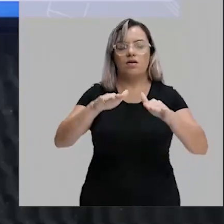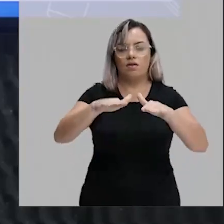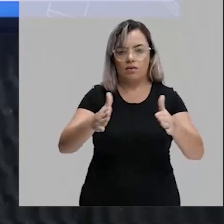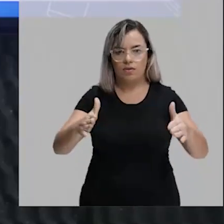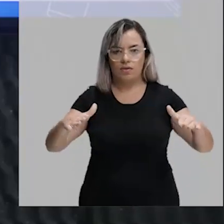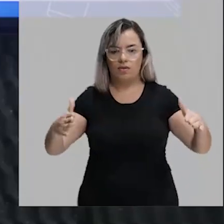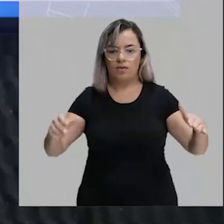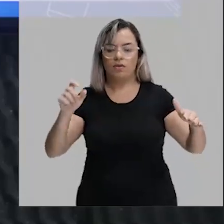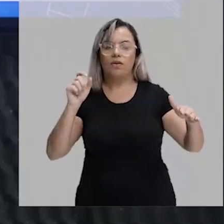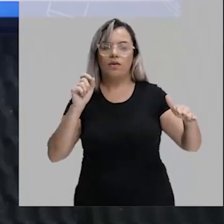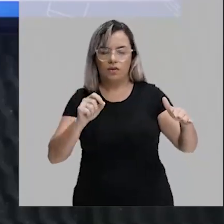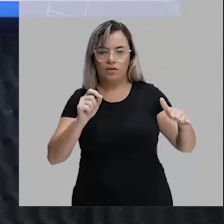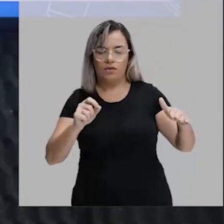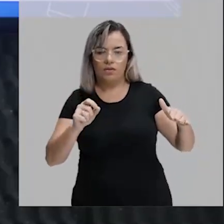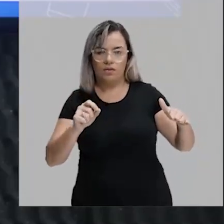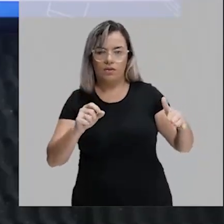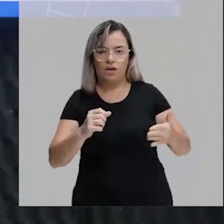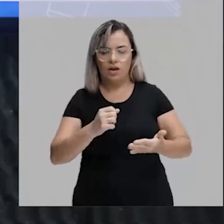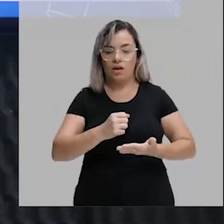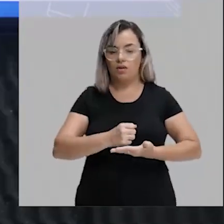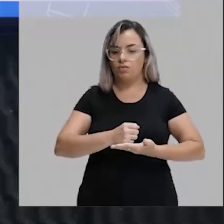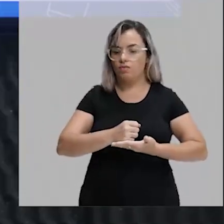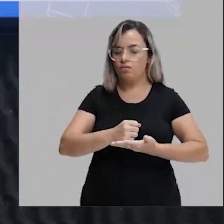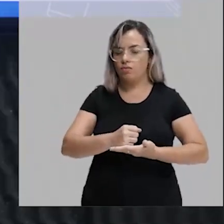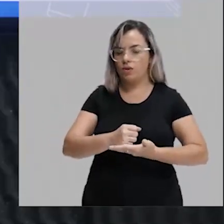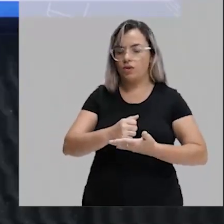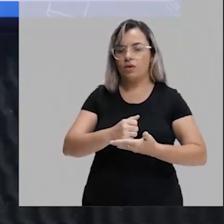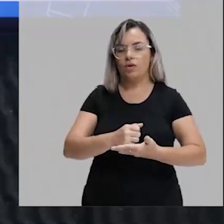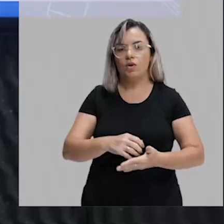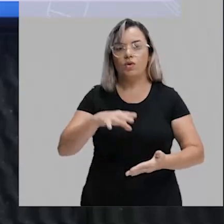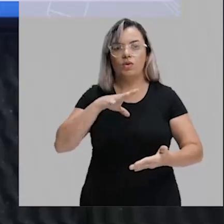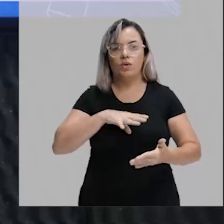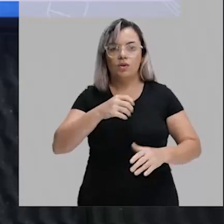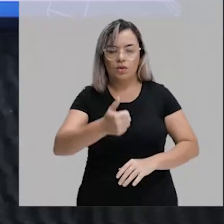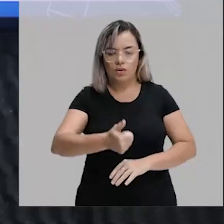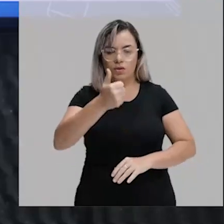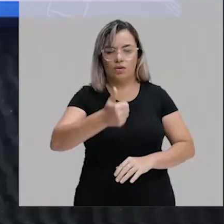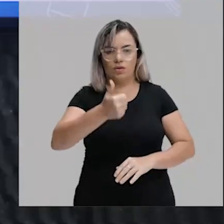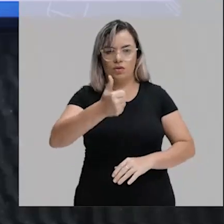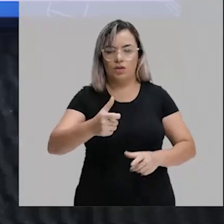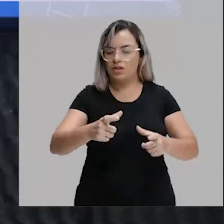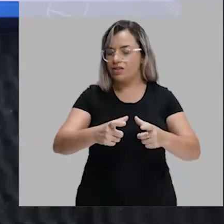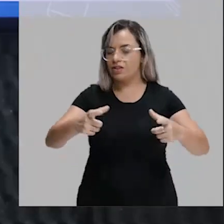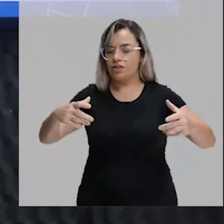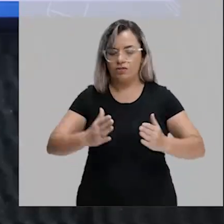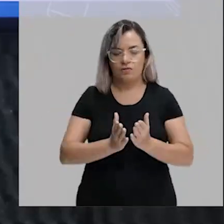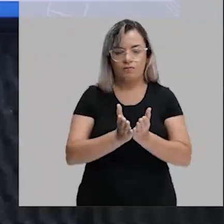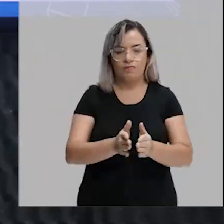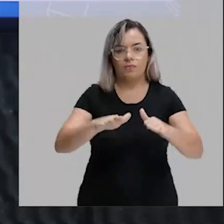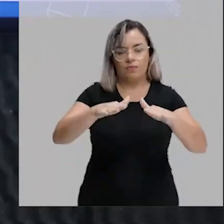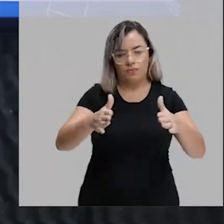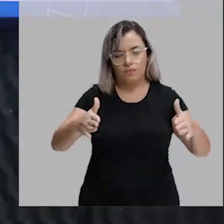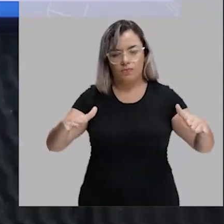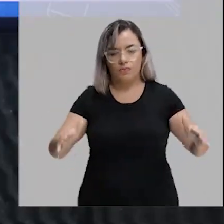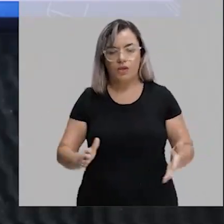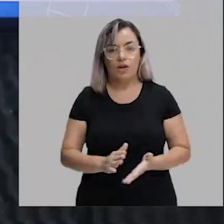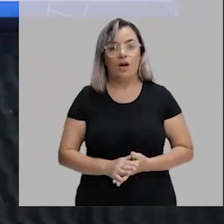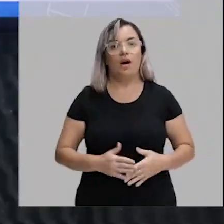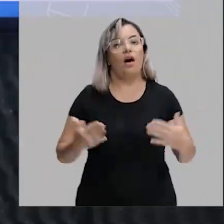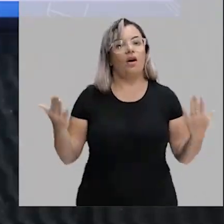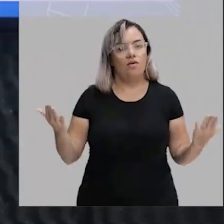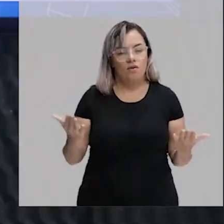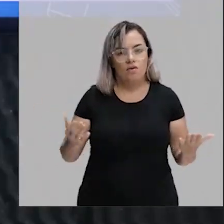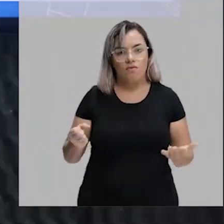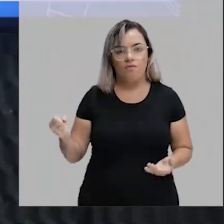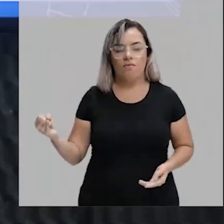isso, de certa forma, vai contribuir para os portugueses ter sido pioneiro nas grandes navegações. Agora, é importante